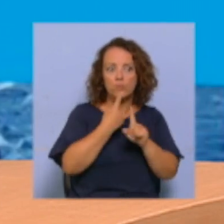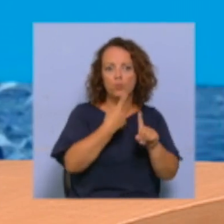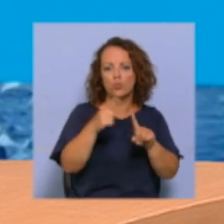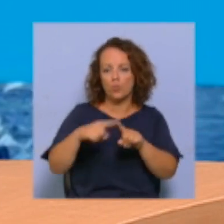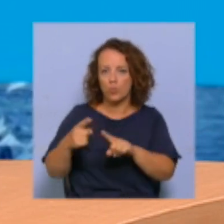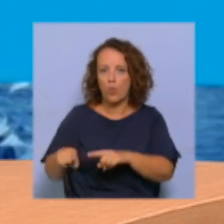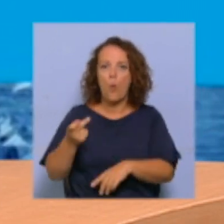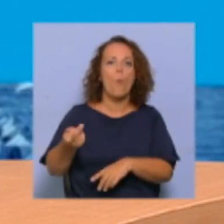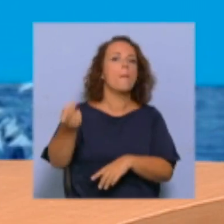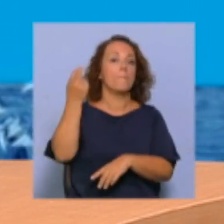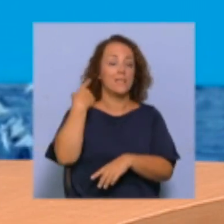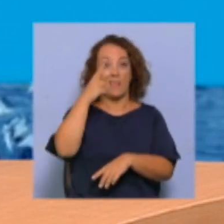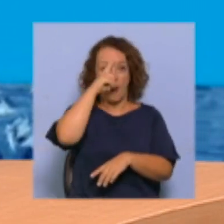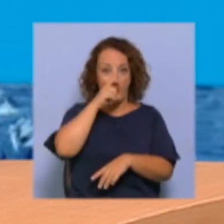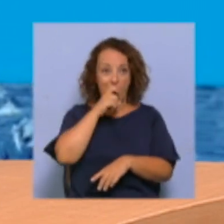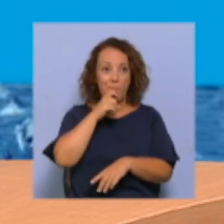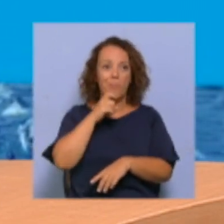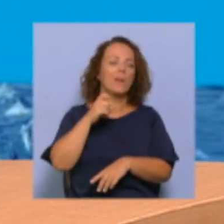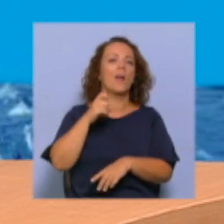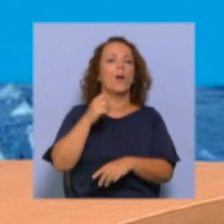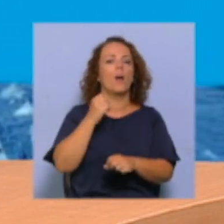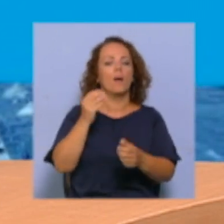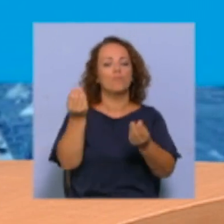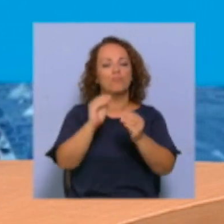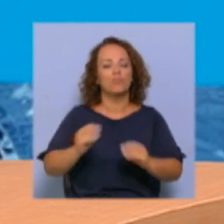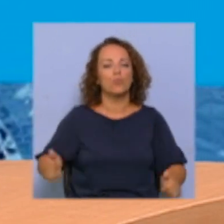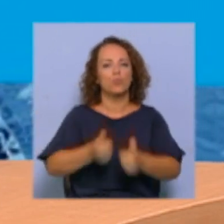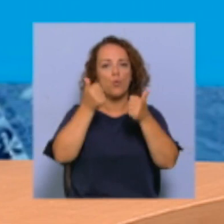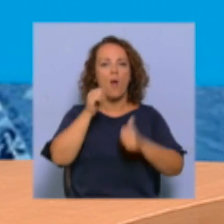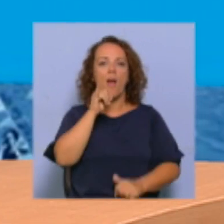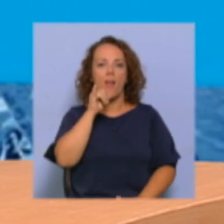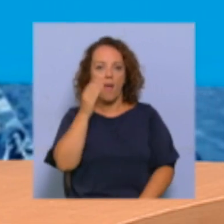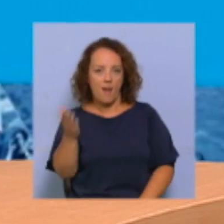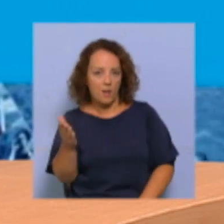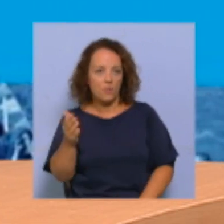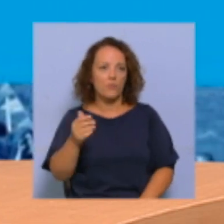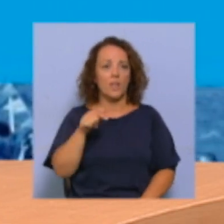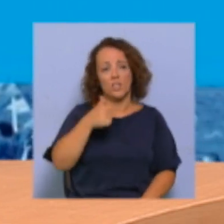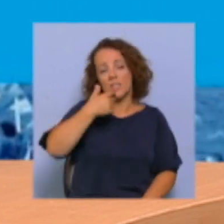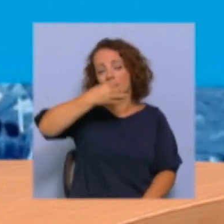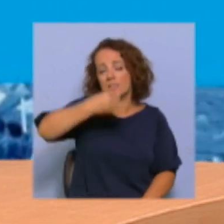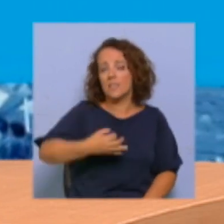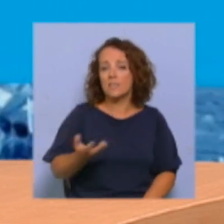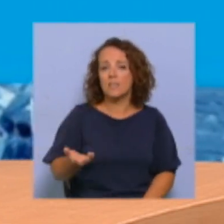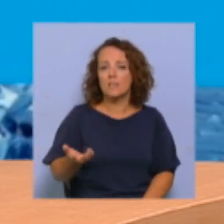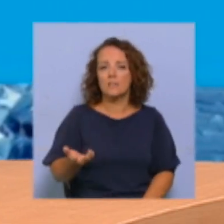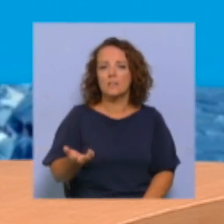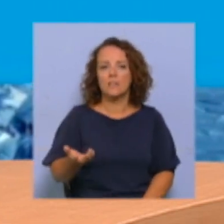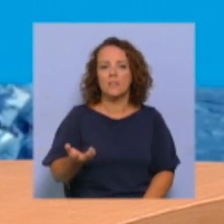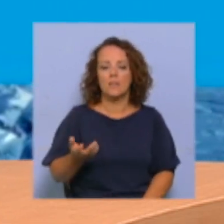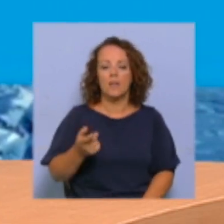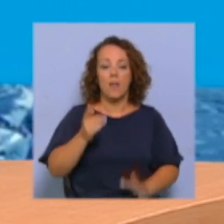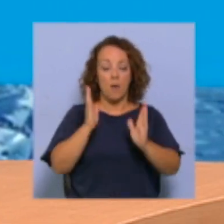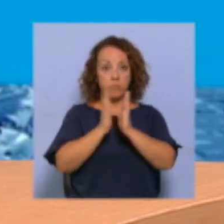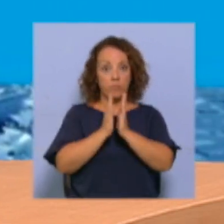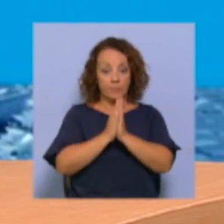passado todos nos lembramos também do trabalho vencedor no Algarve. Isto é a certeza de que a dimensão